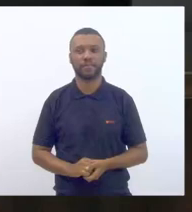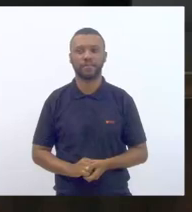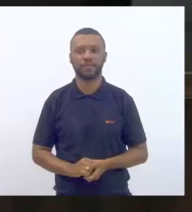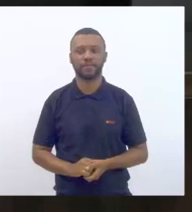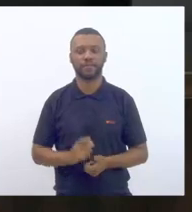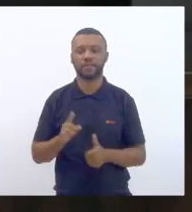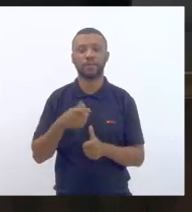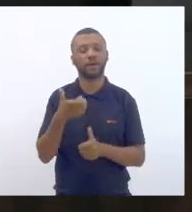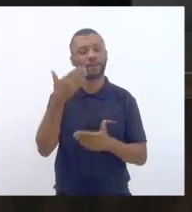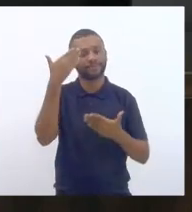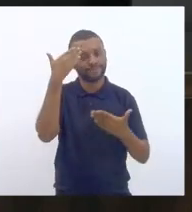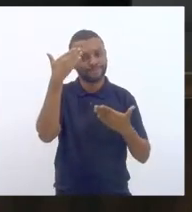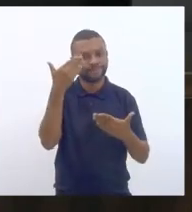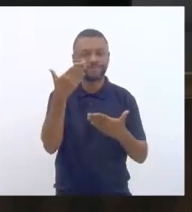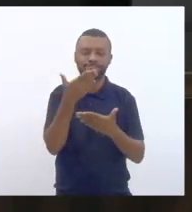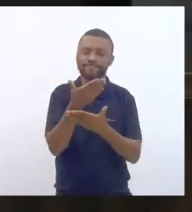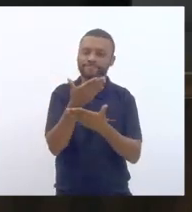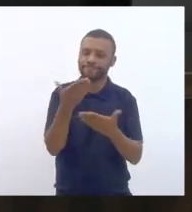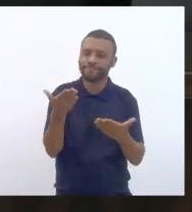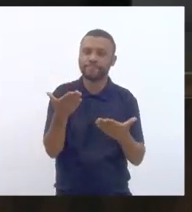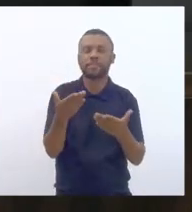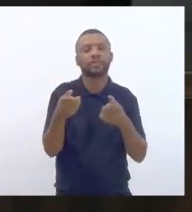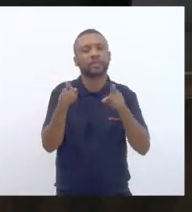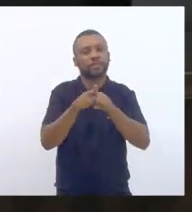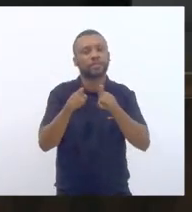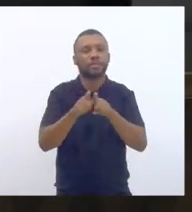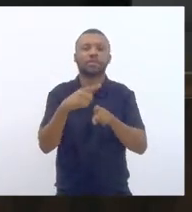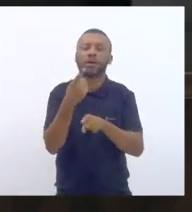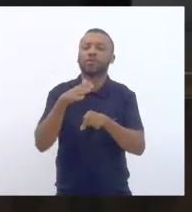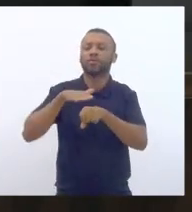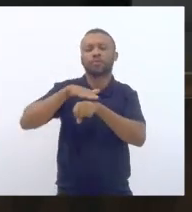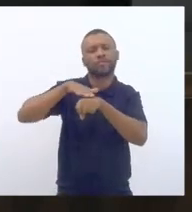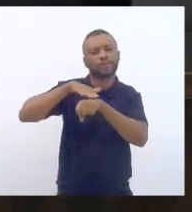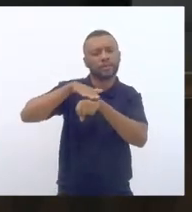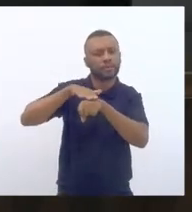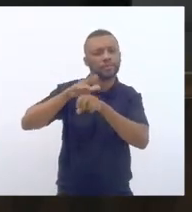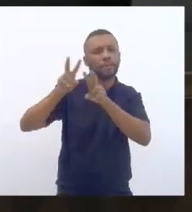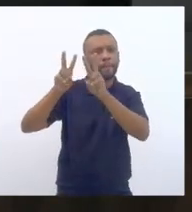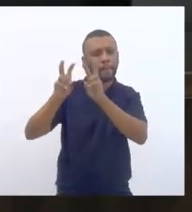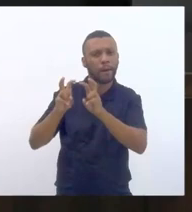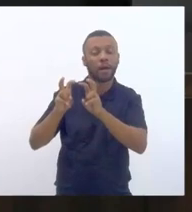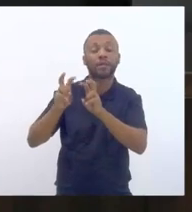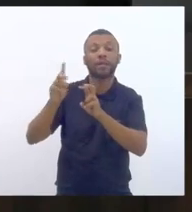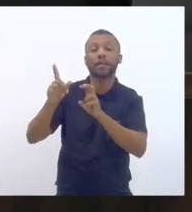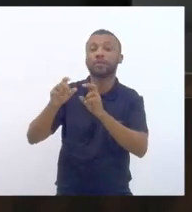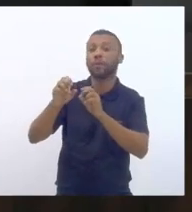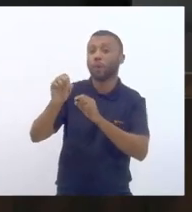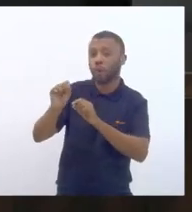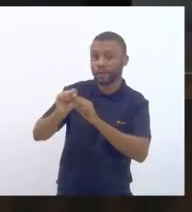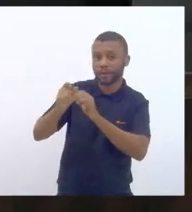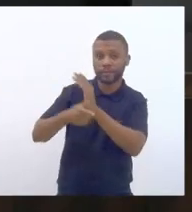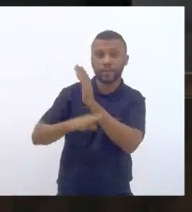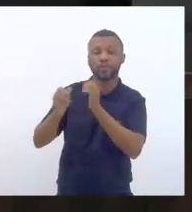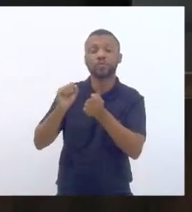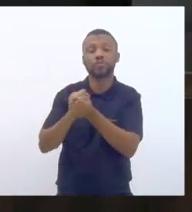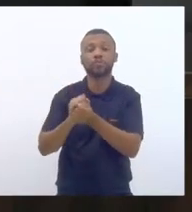Primeiro, agradecer a Vossa Excelência, que também conversamos há pouco lá no 8º andar com o deputado Bruno